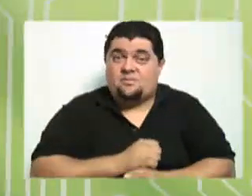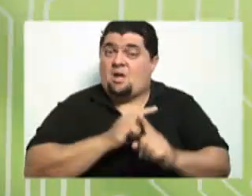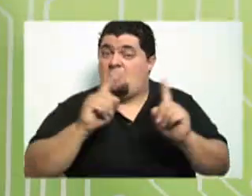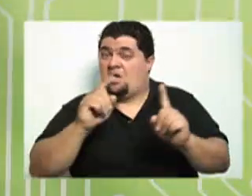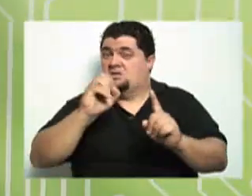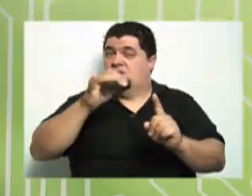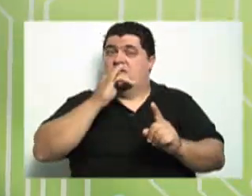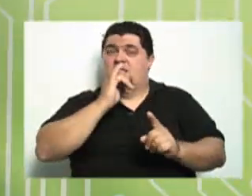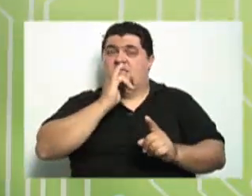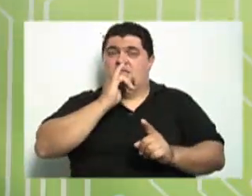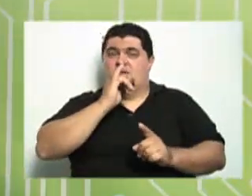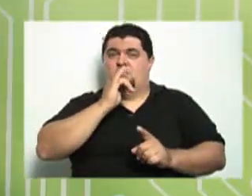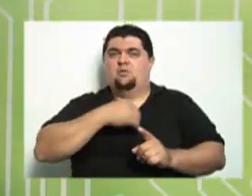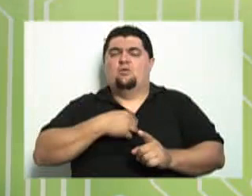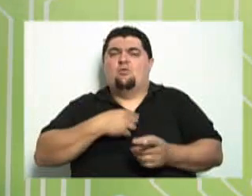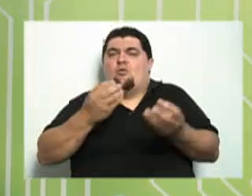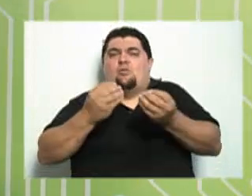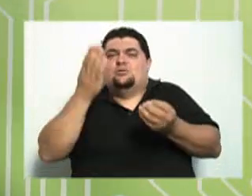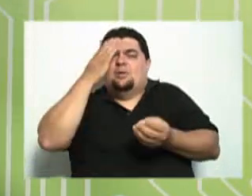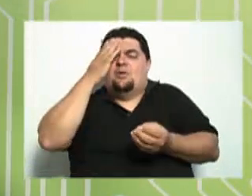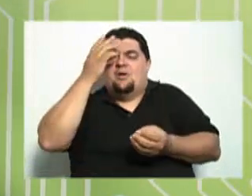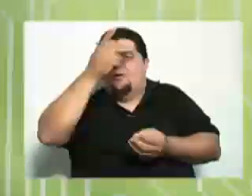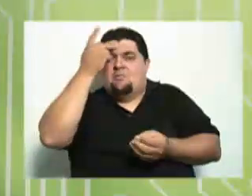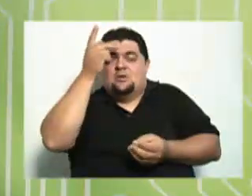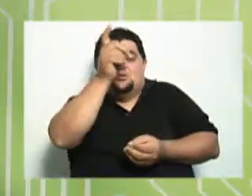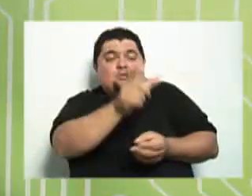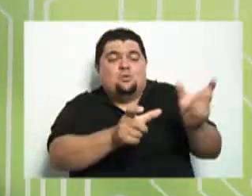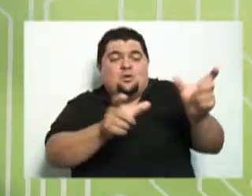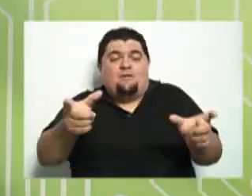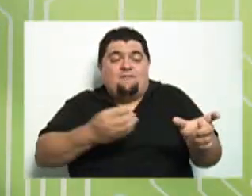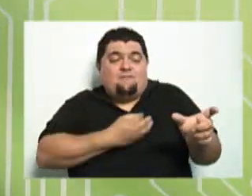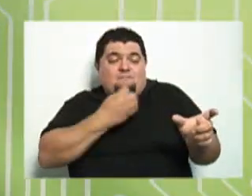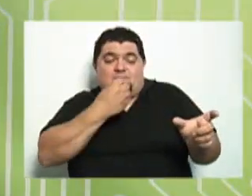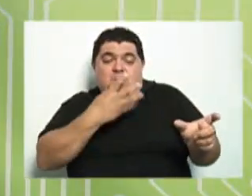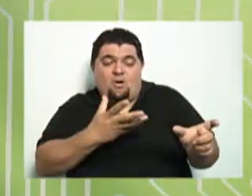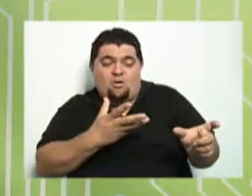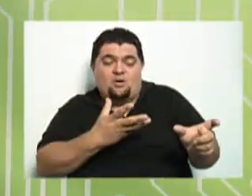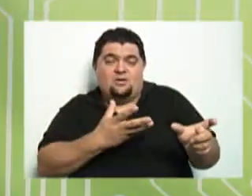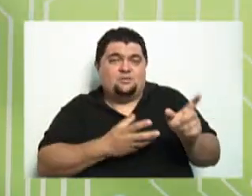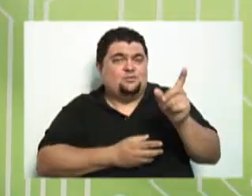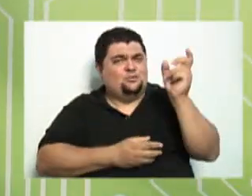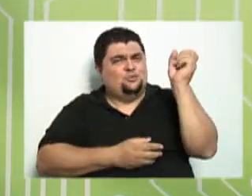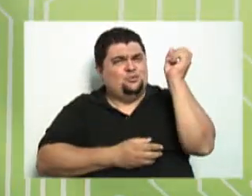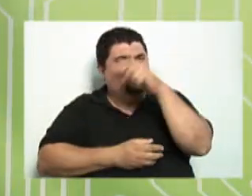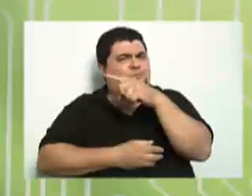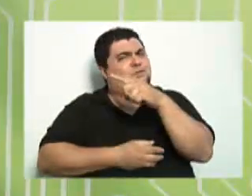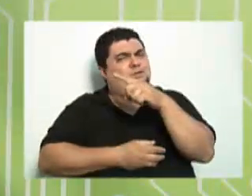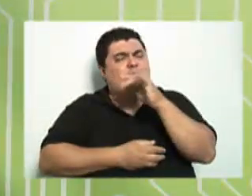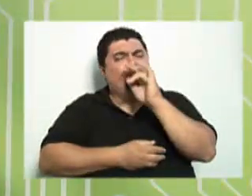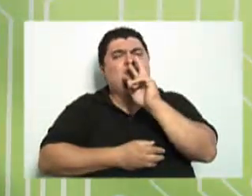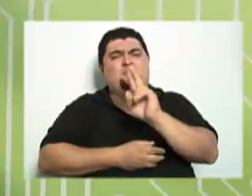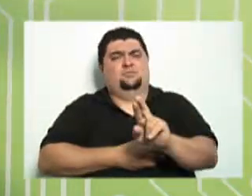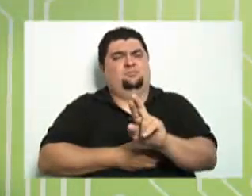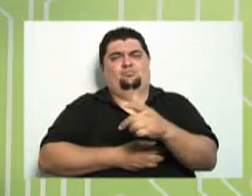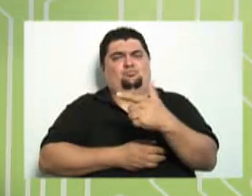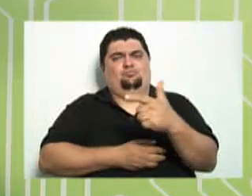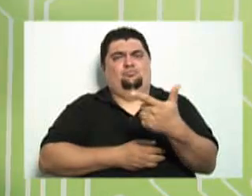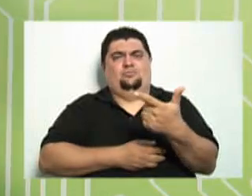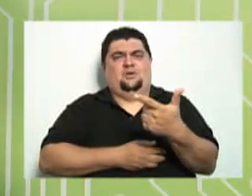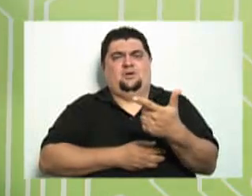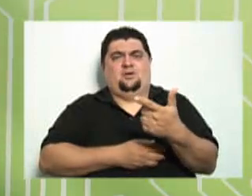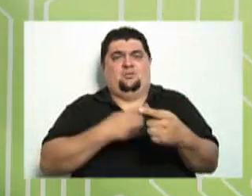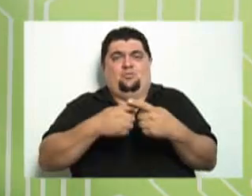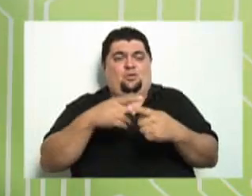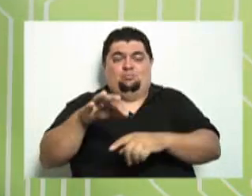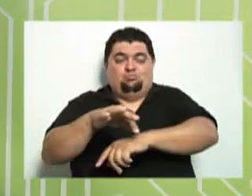se eu te pergunto como eu meço a qualidade de vida de uma sociedade, essa é uma pergunta um pouco mais difícil de ser respondida. Eu não tenho uma só